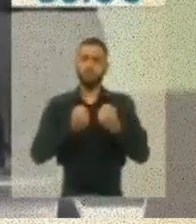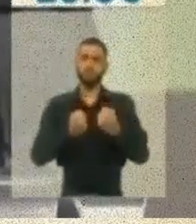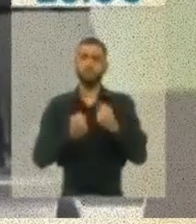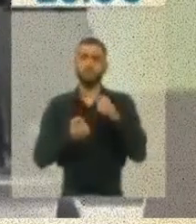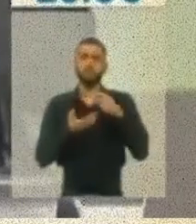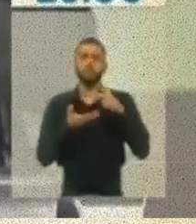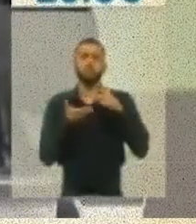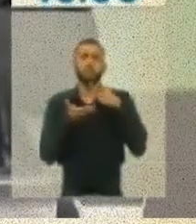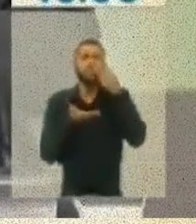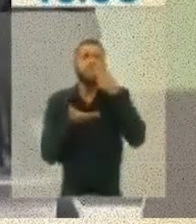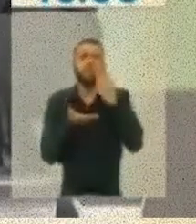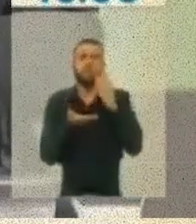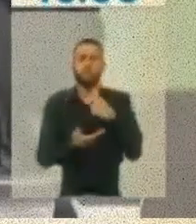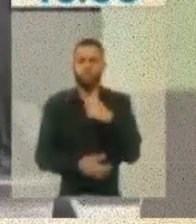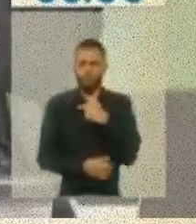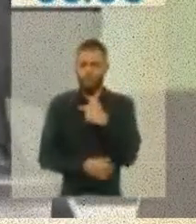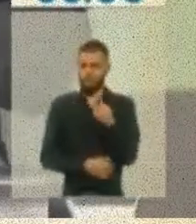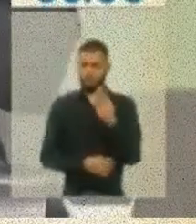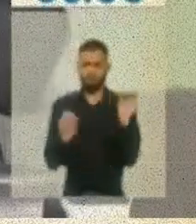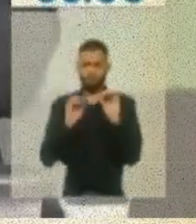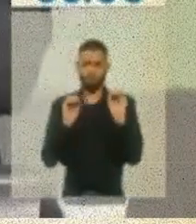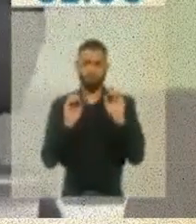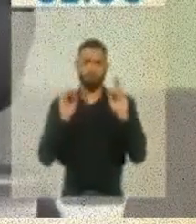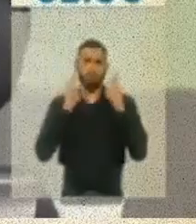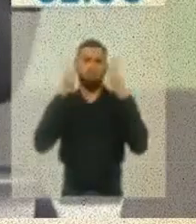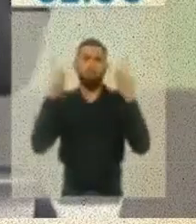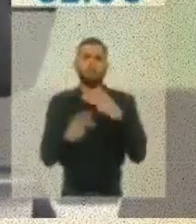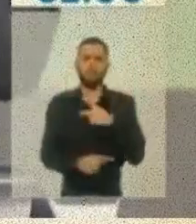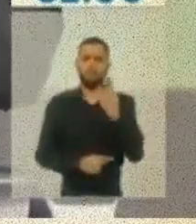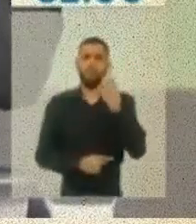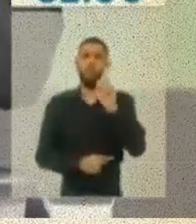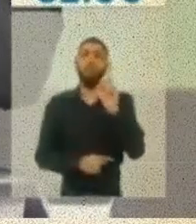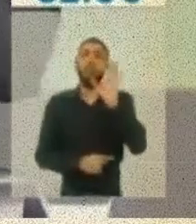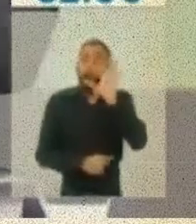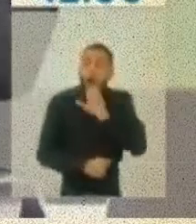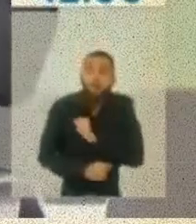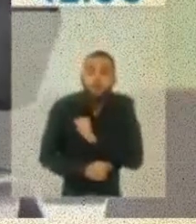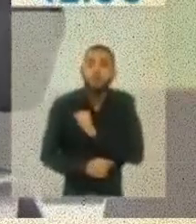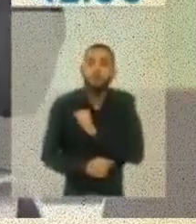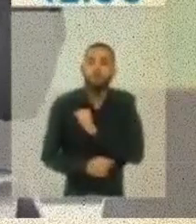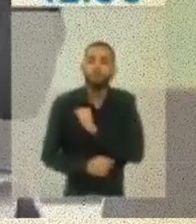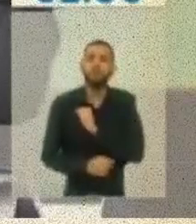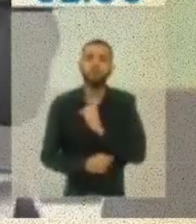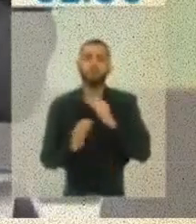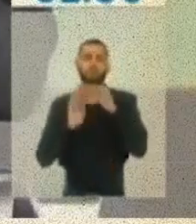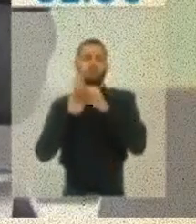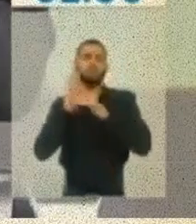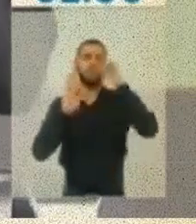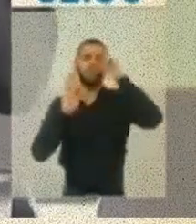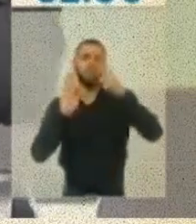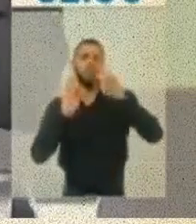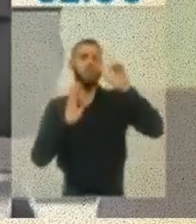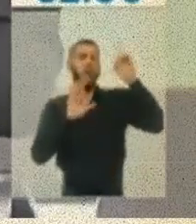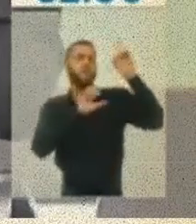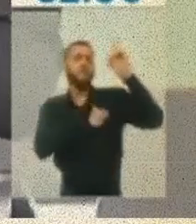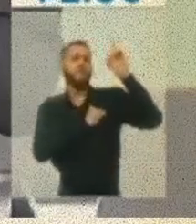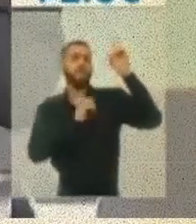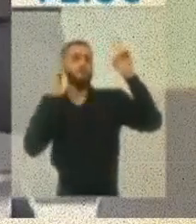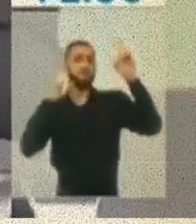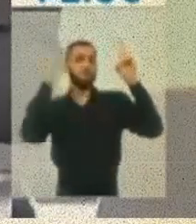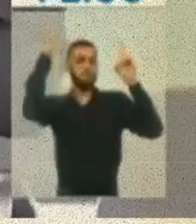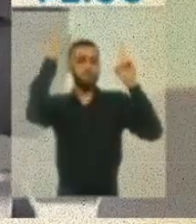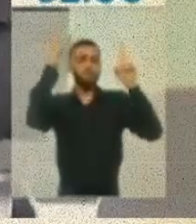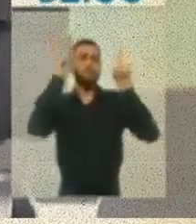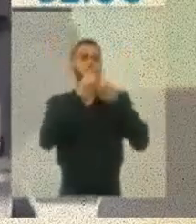do Cristão porque ela fala não tô falando de religião não fala nem um prego religião só falam de amor primeiro mandamento amar a Deus acima de tudo e de todos